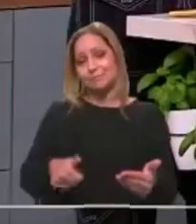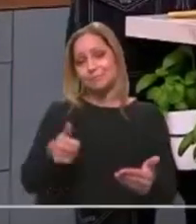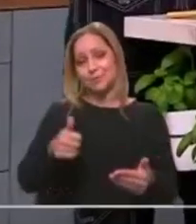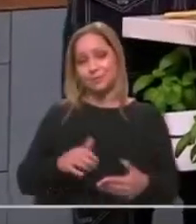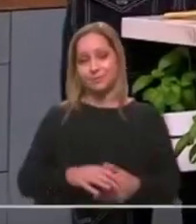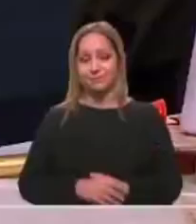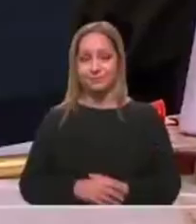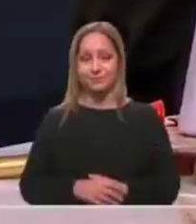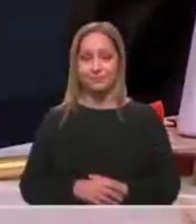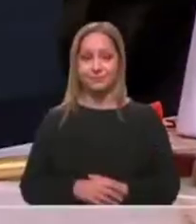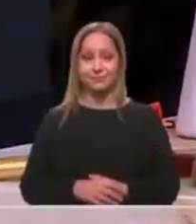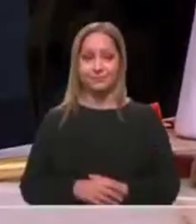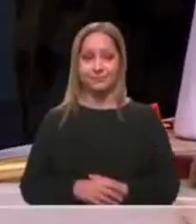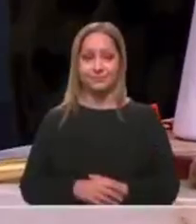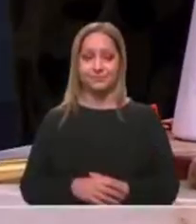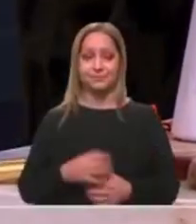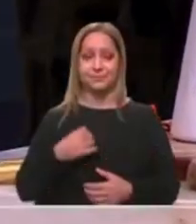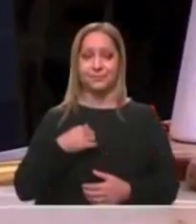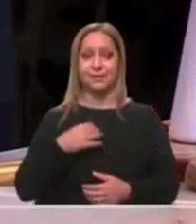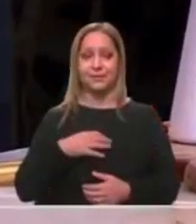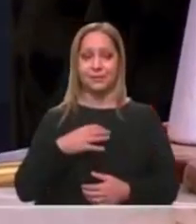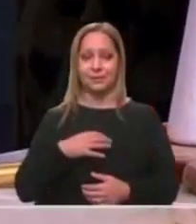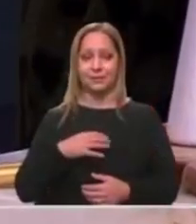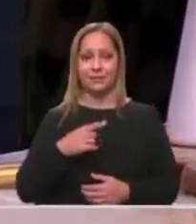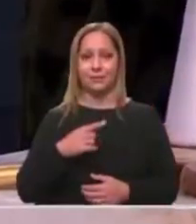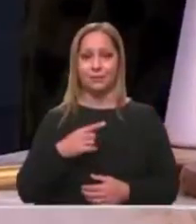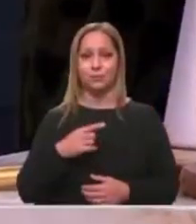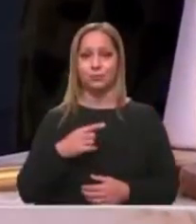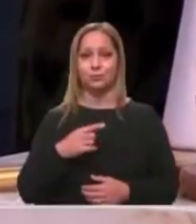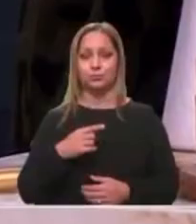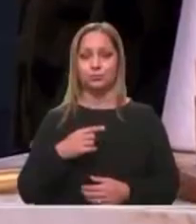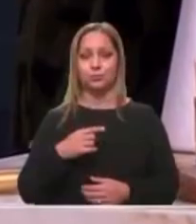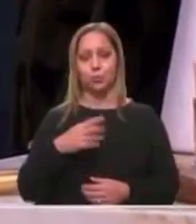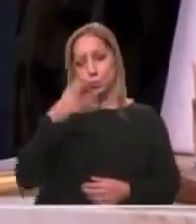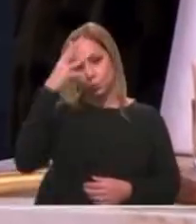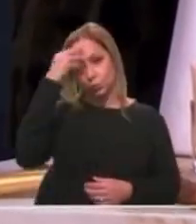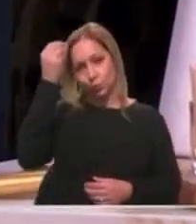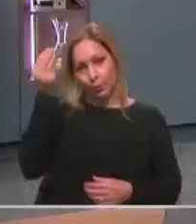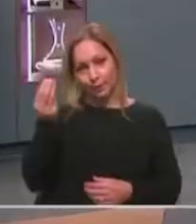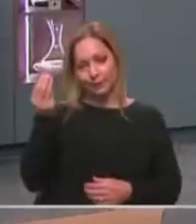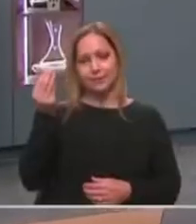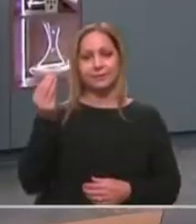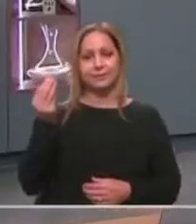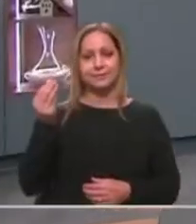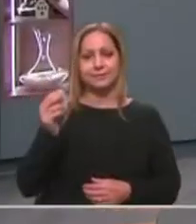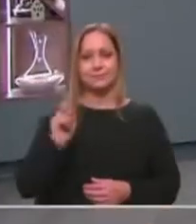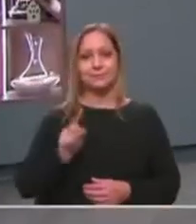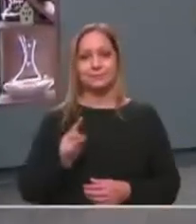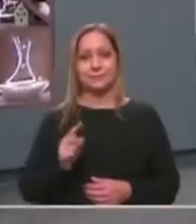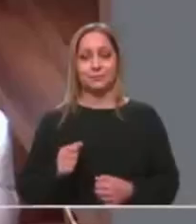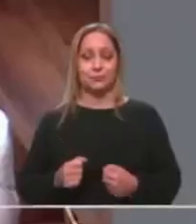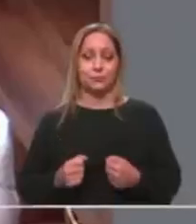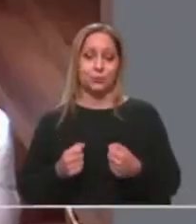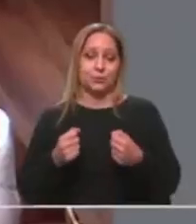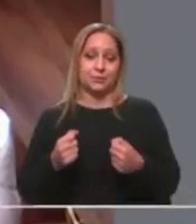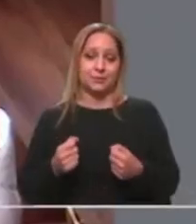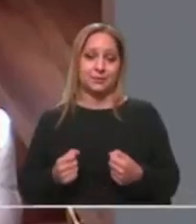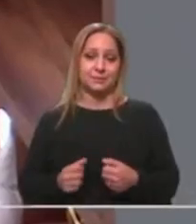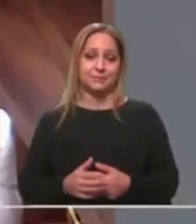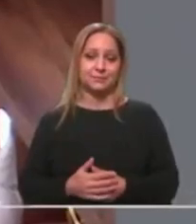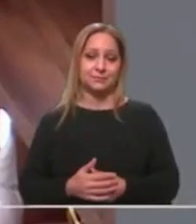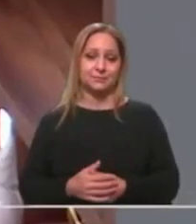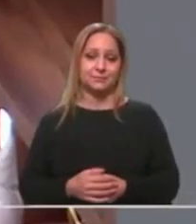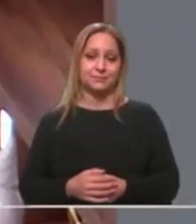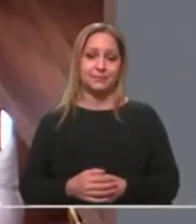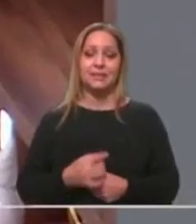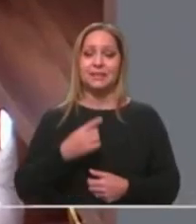um dá o melhor de si. Eu queria fazer um duende. Ah, ok. Foi o que me saiu. Mas pronto, mas tu dizes que é um duende.